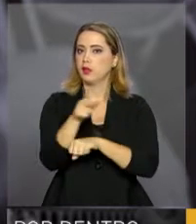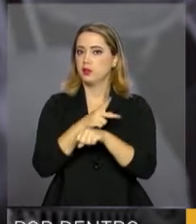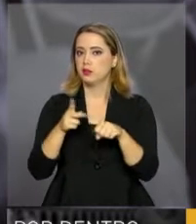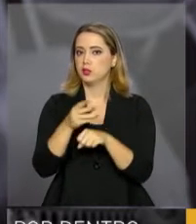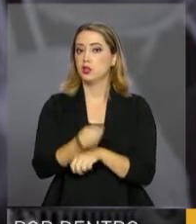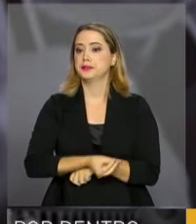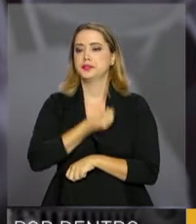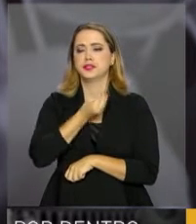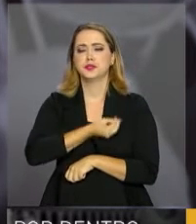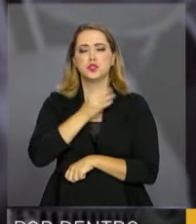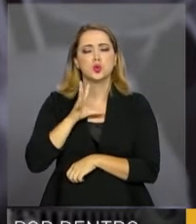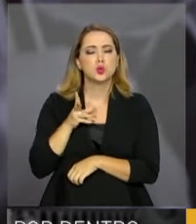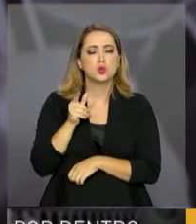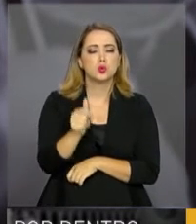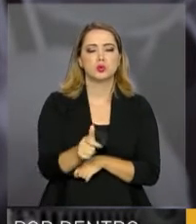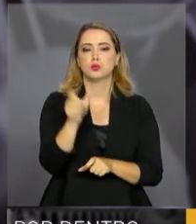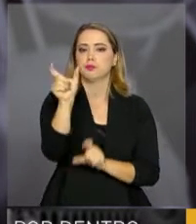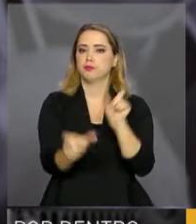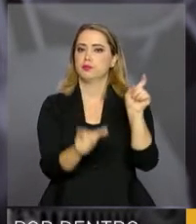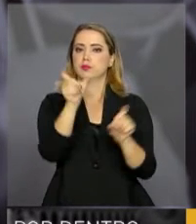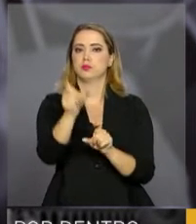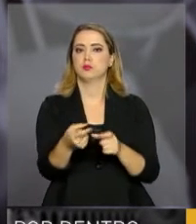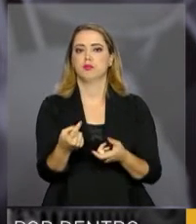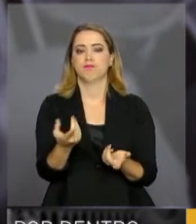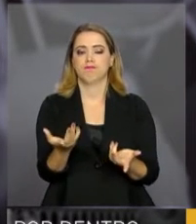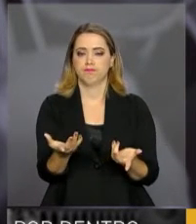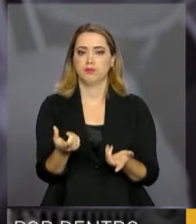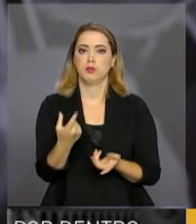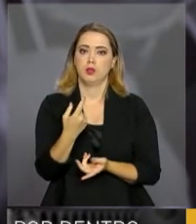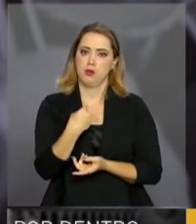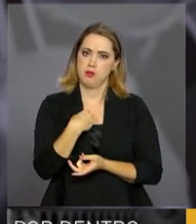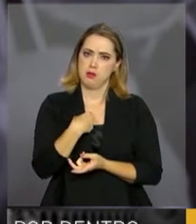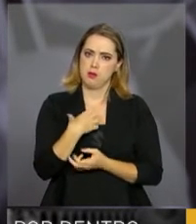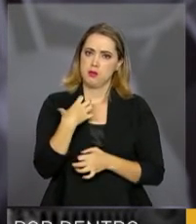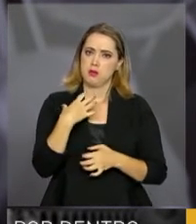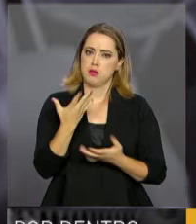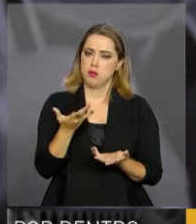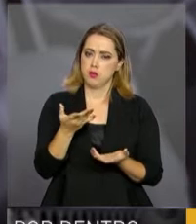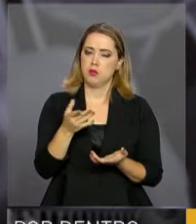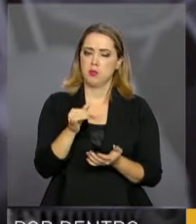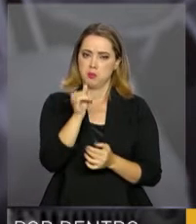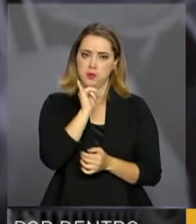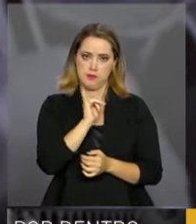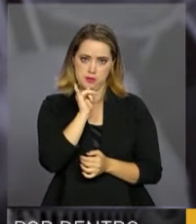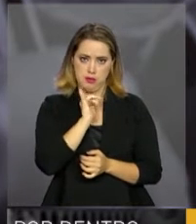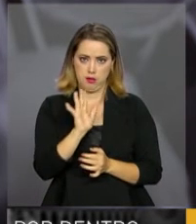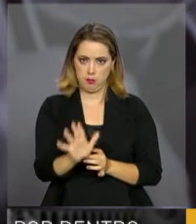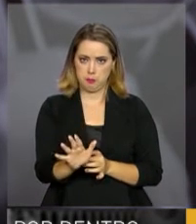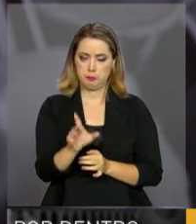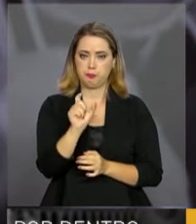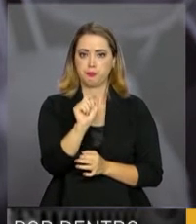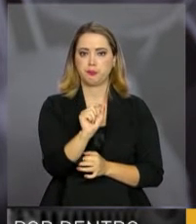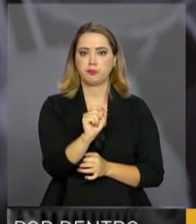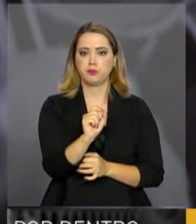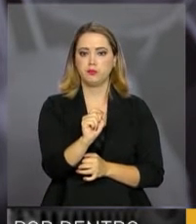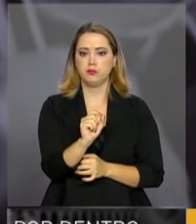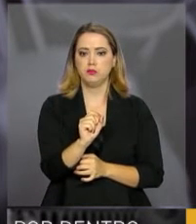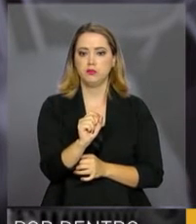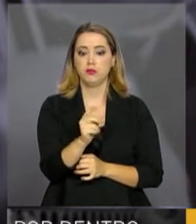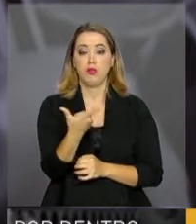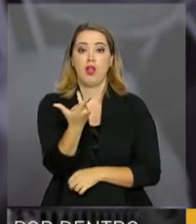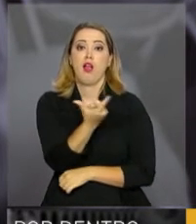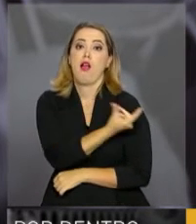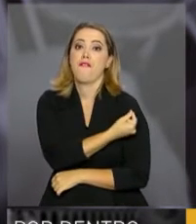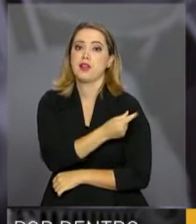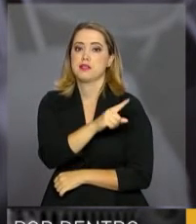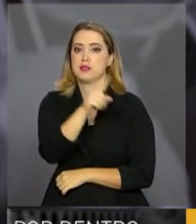na vida de todas as pessoas. Eu cito alguns exemplos bastante expressivos. A vacina